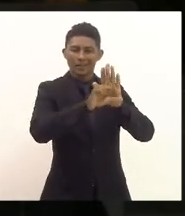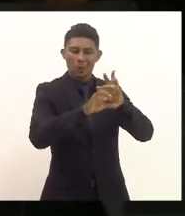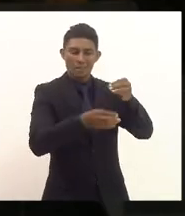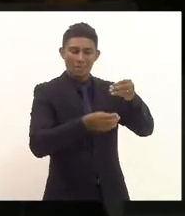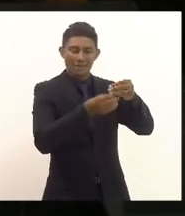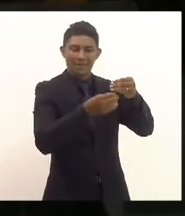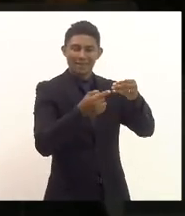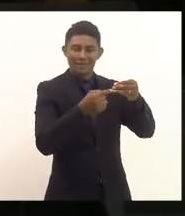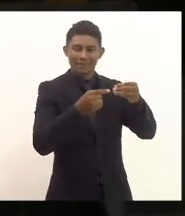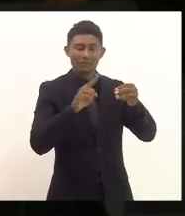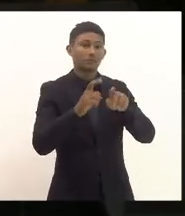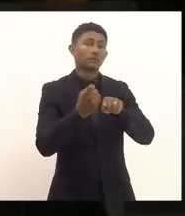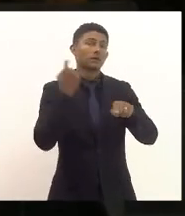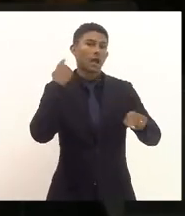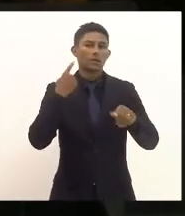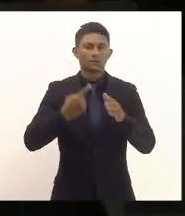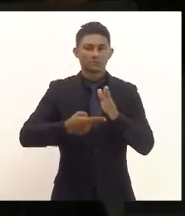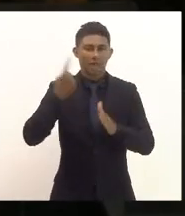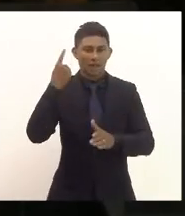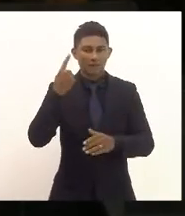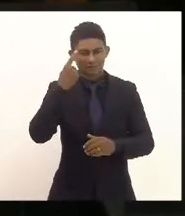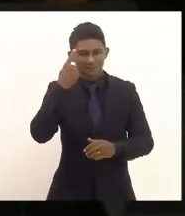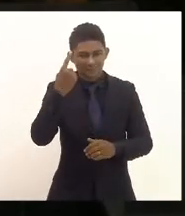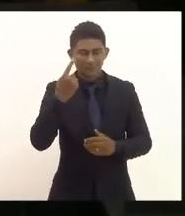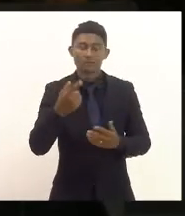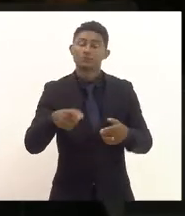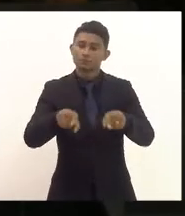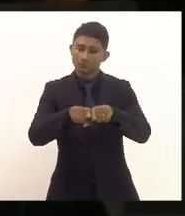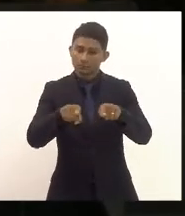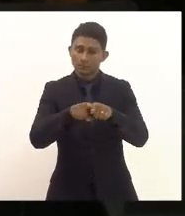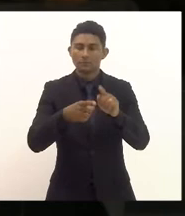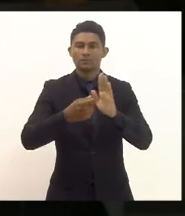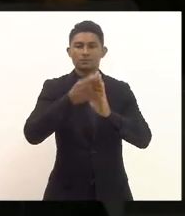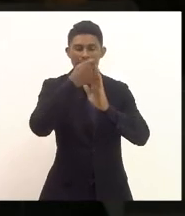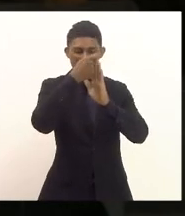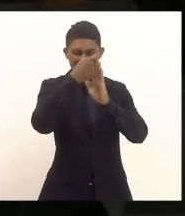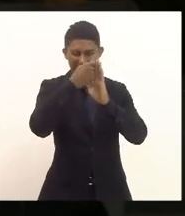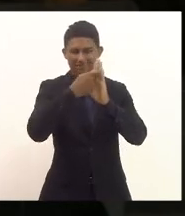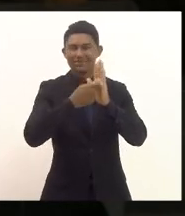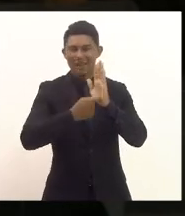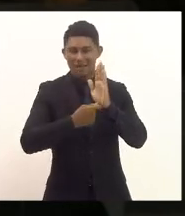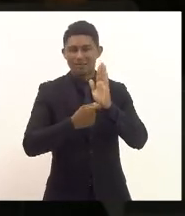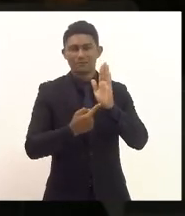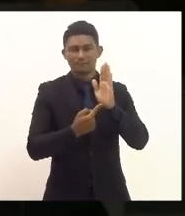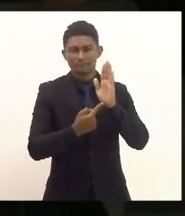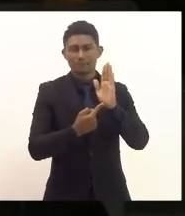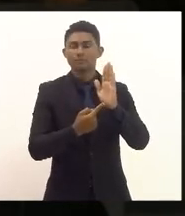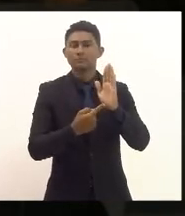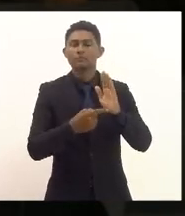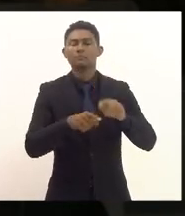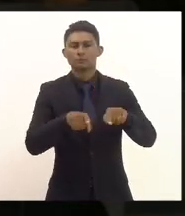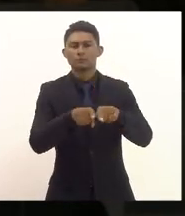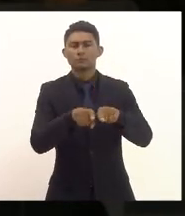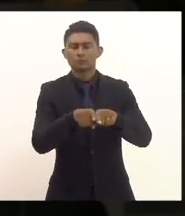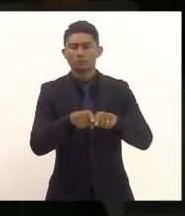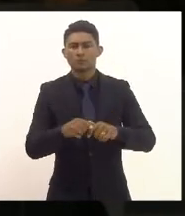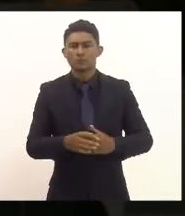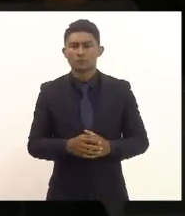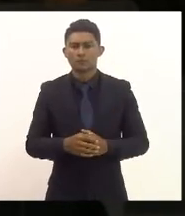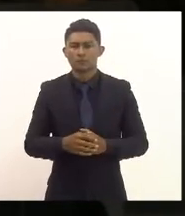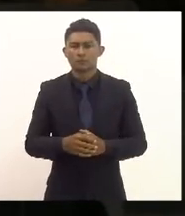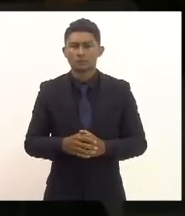original como também é o texto constitucional e as atribuições